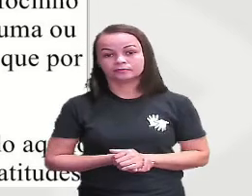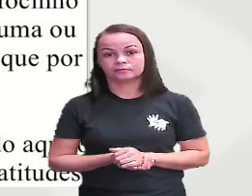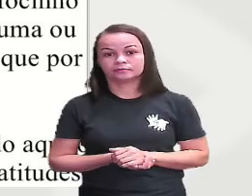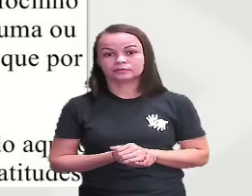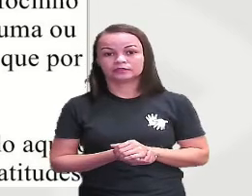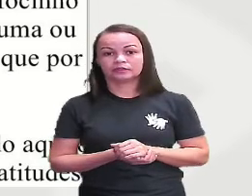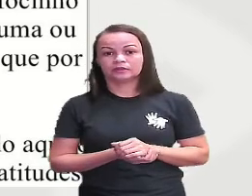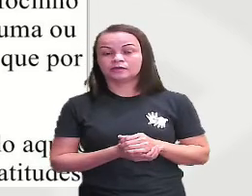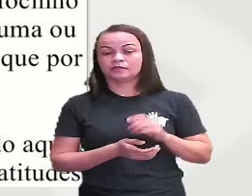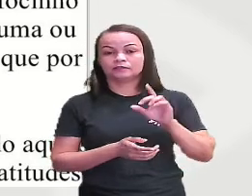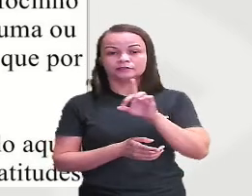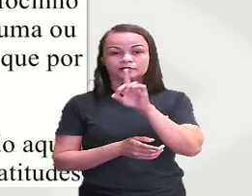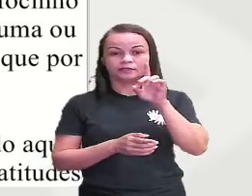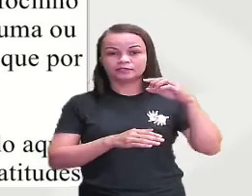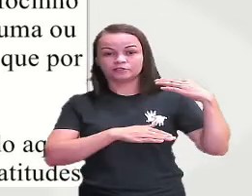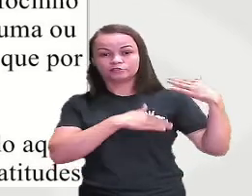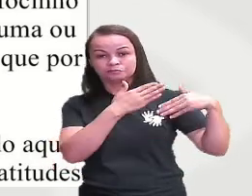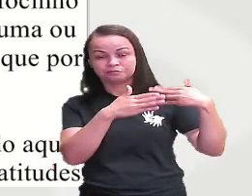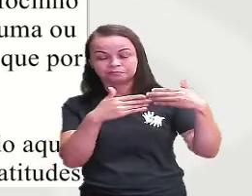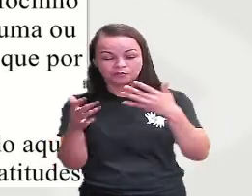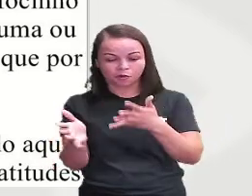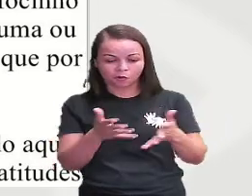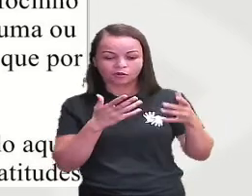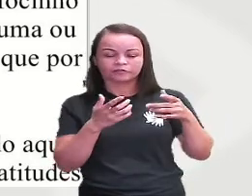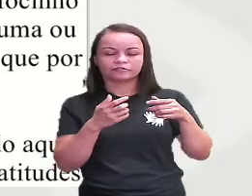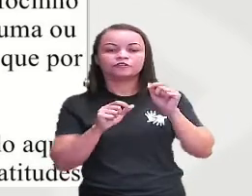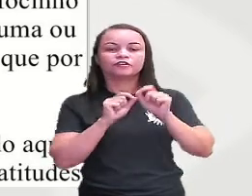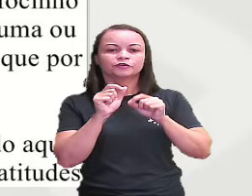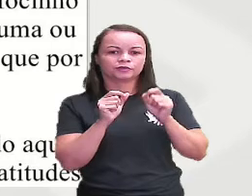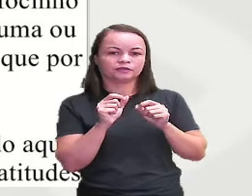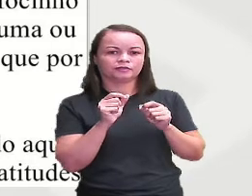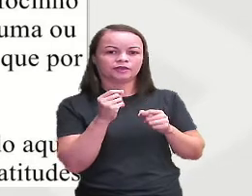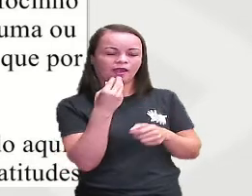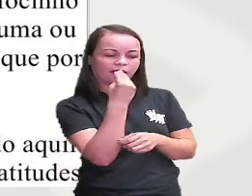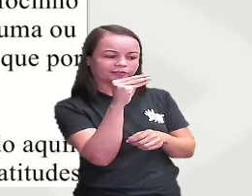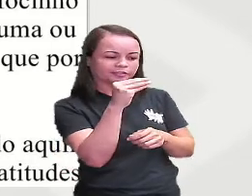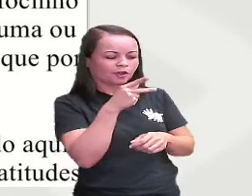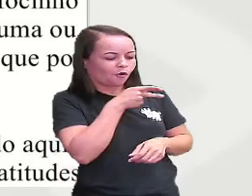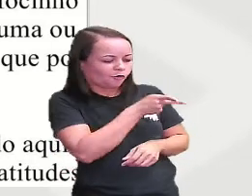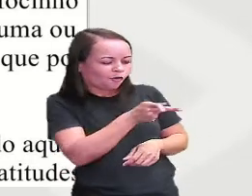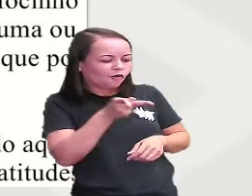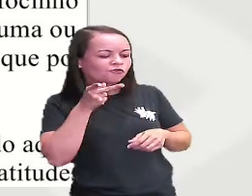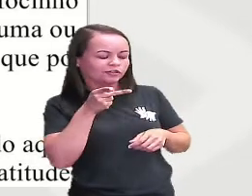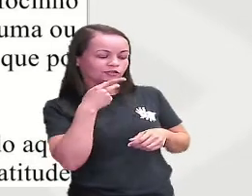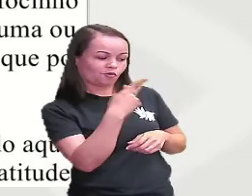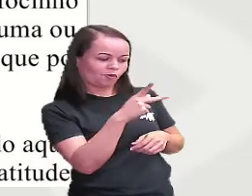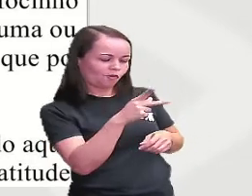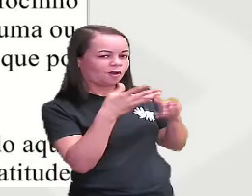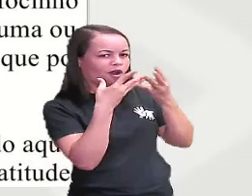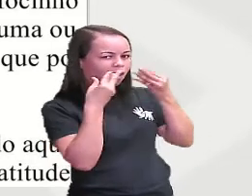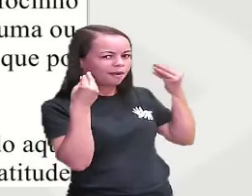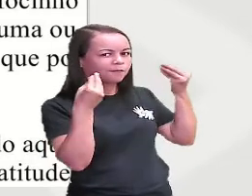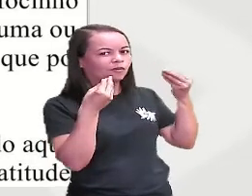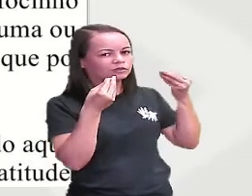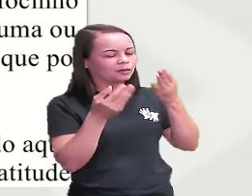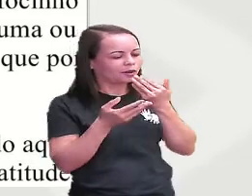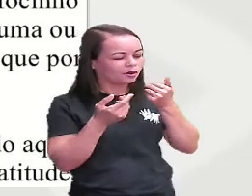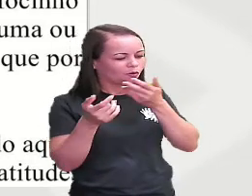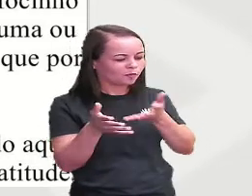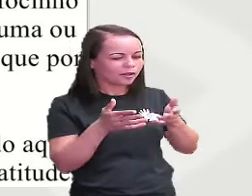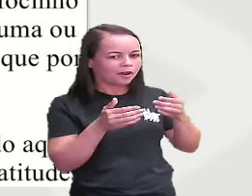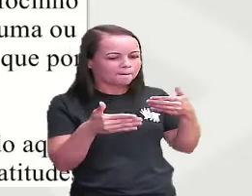depois, foi a vez da cegonha convidar a raposa para comer na beira da lagoa,